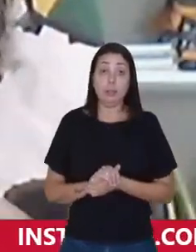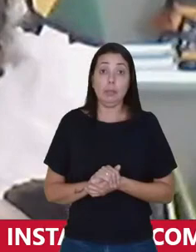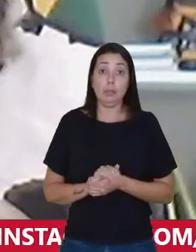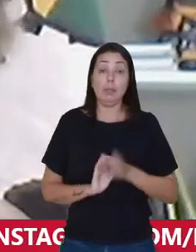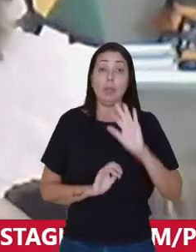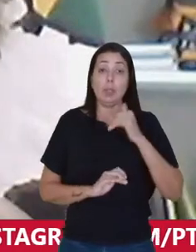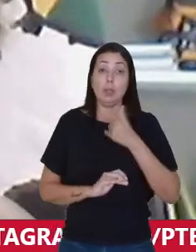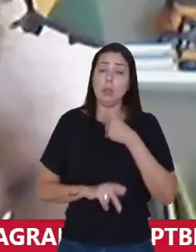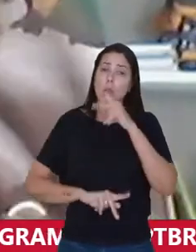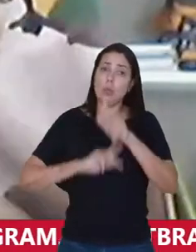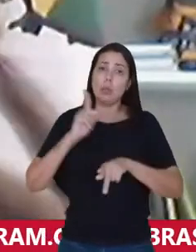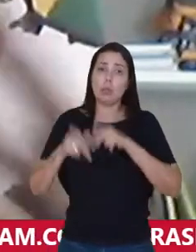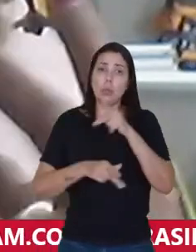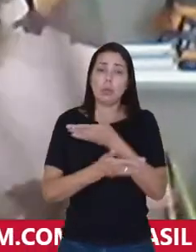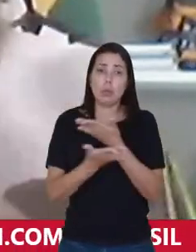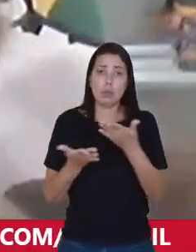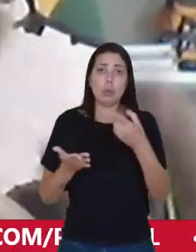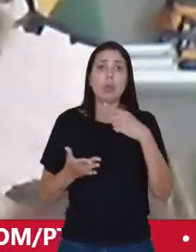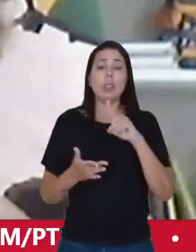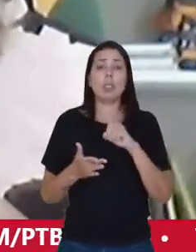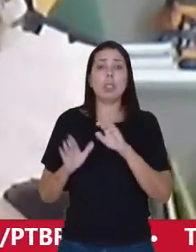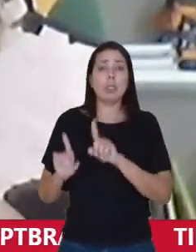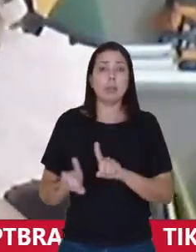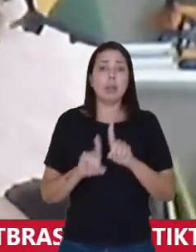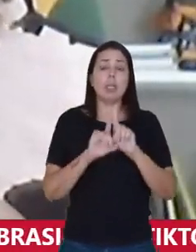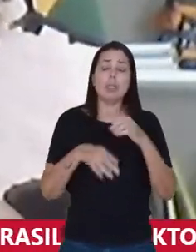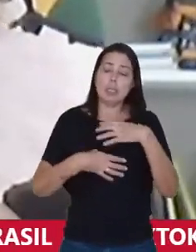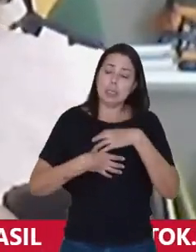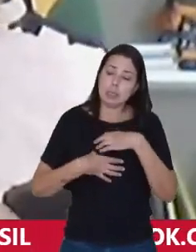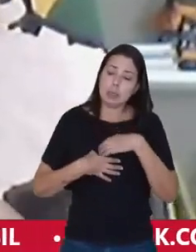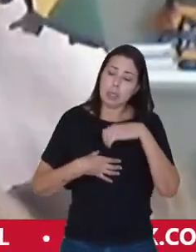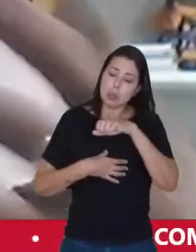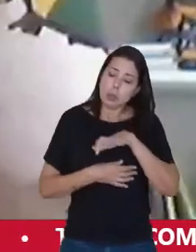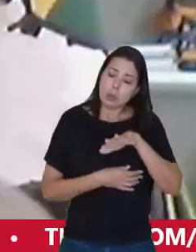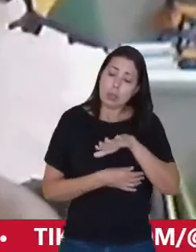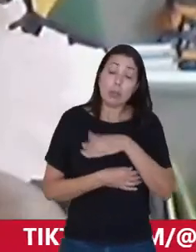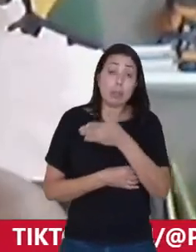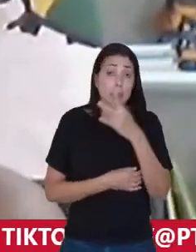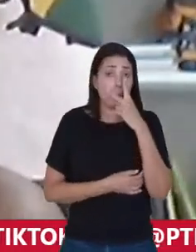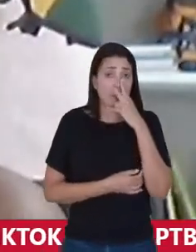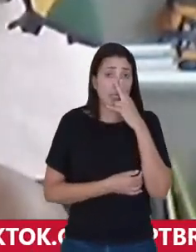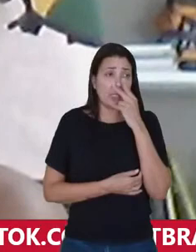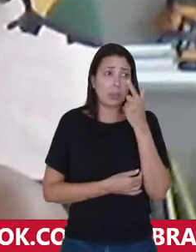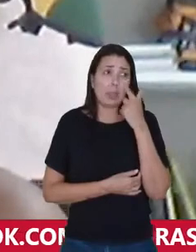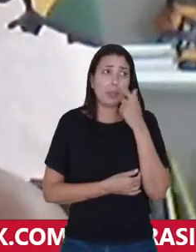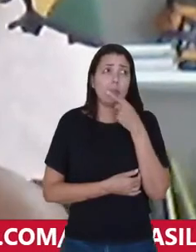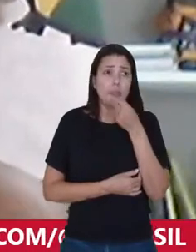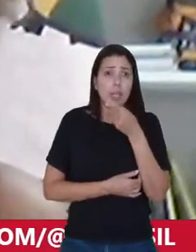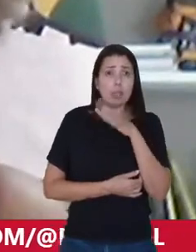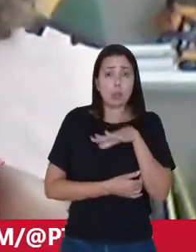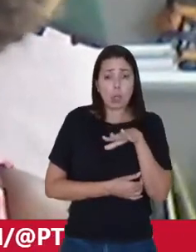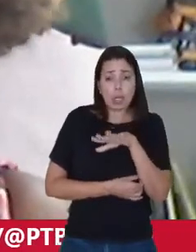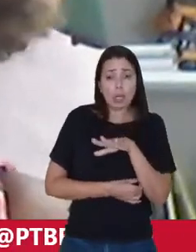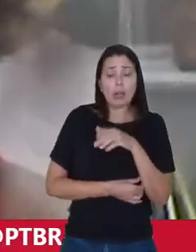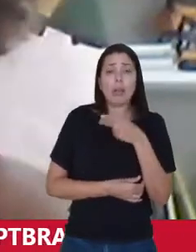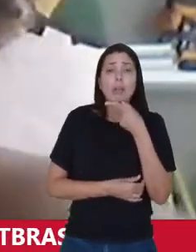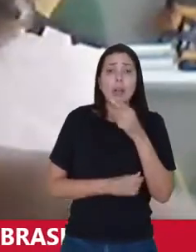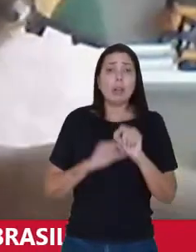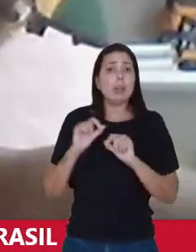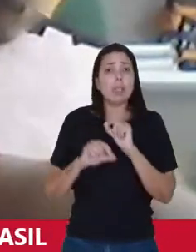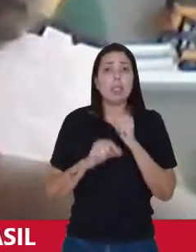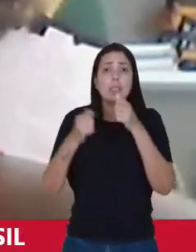do nosso povo, foi parte desse sentimento de território. E parece que quando a gente está falando de território, a gente está